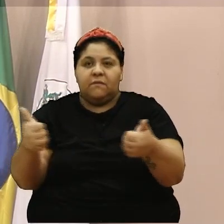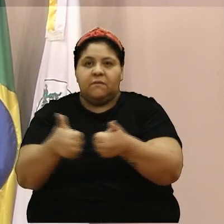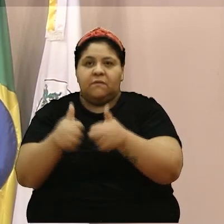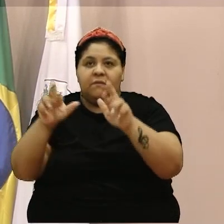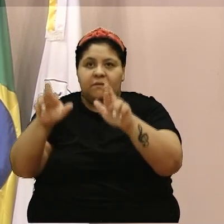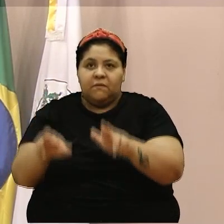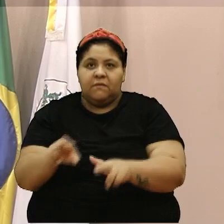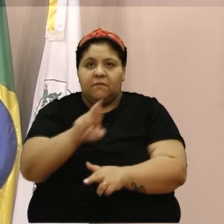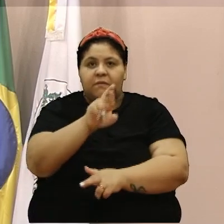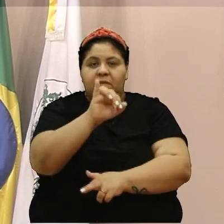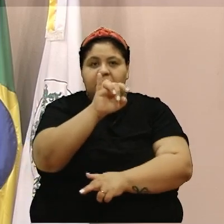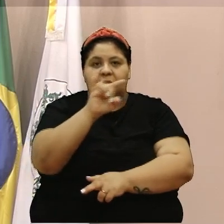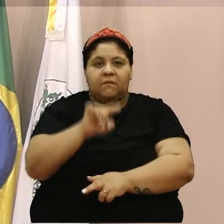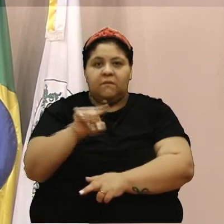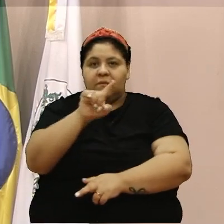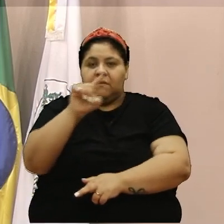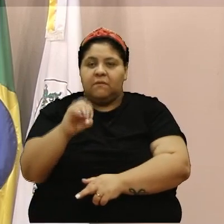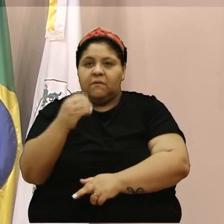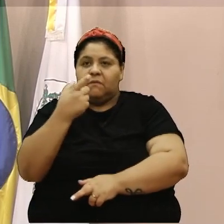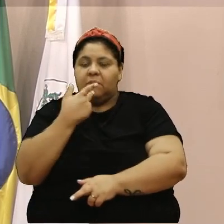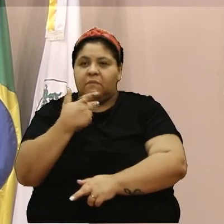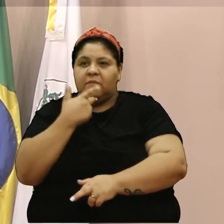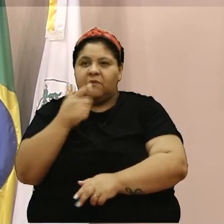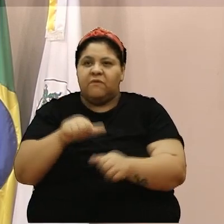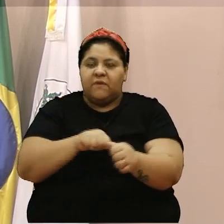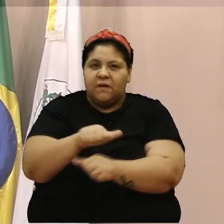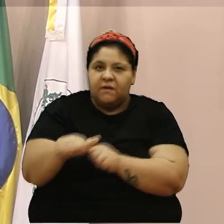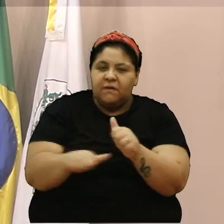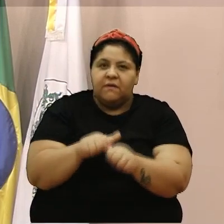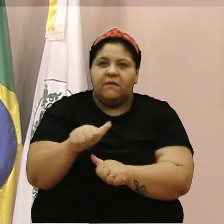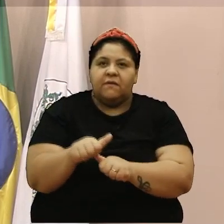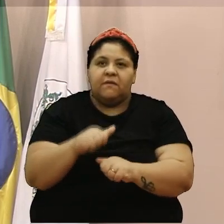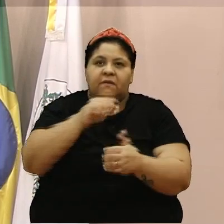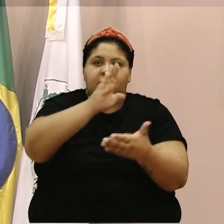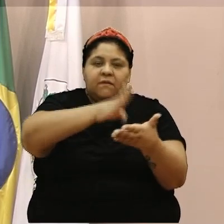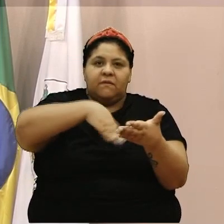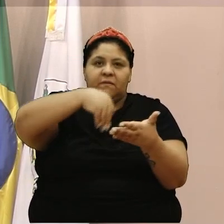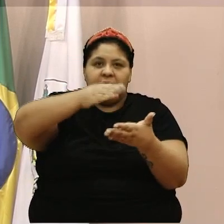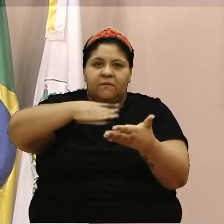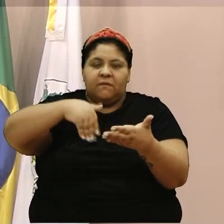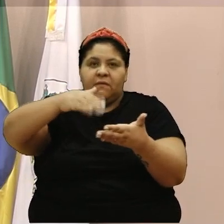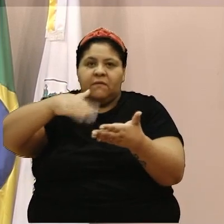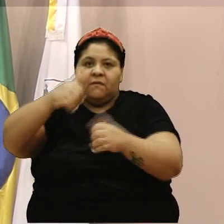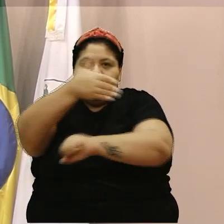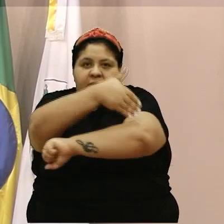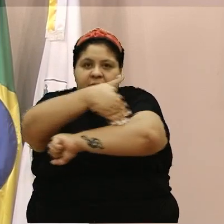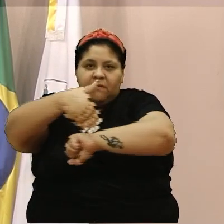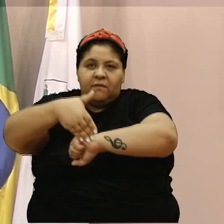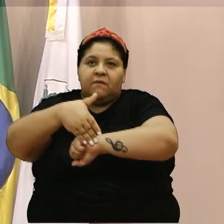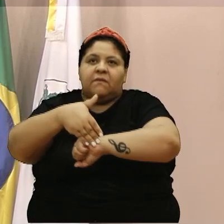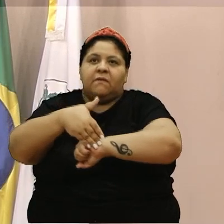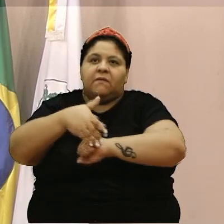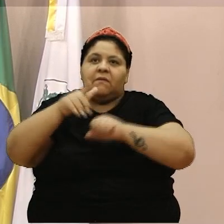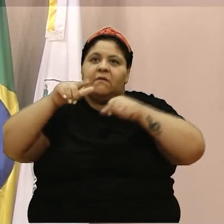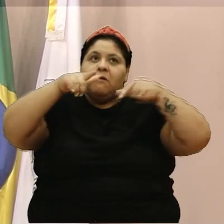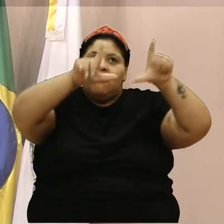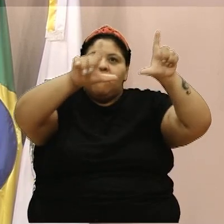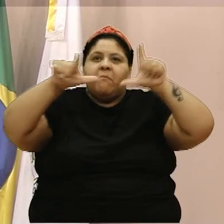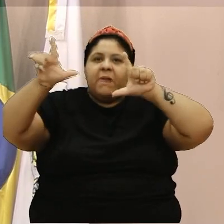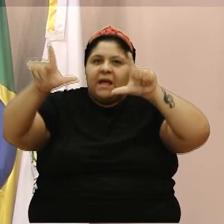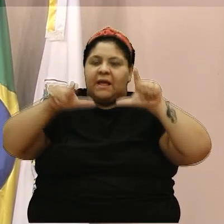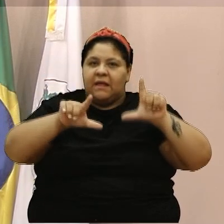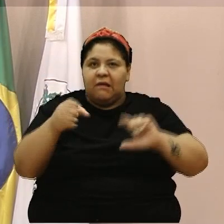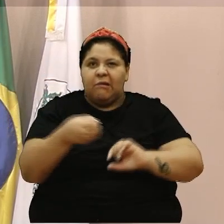para tratar sobre a revitalização. Aí a gente pintou diversas ruas, placas novas, e